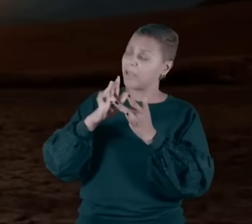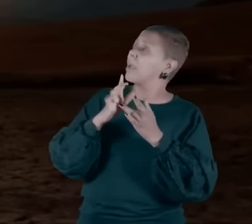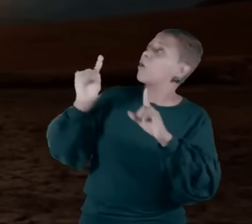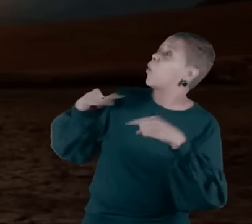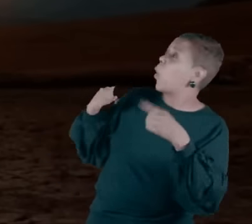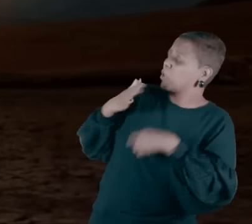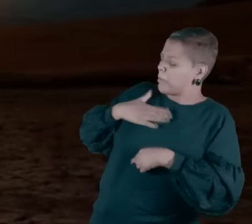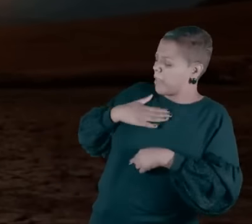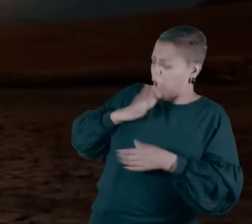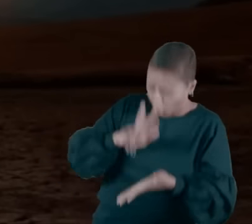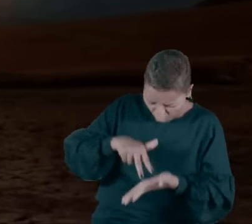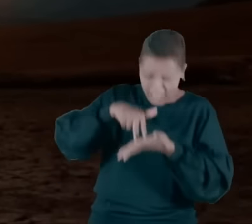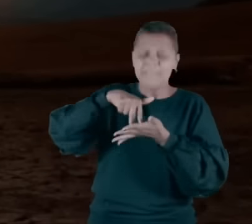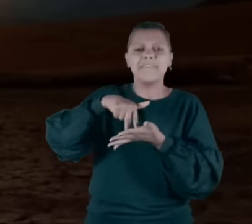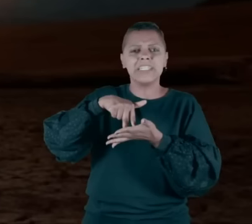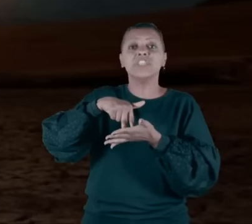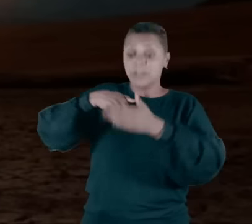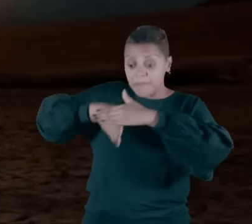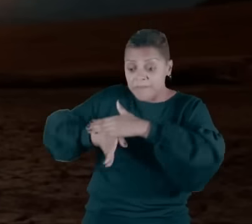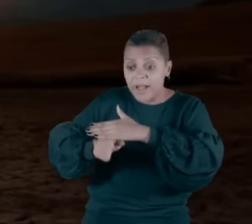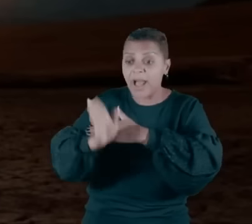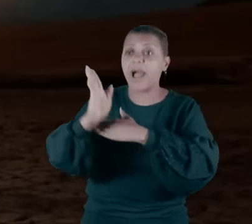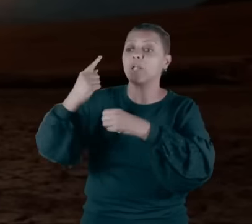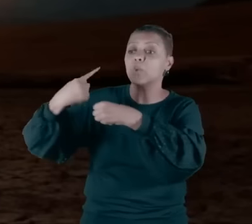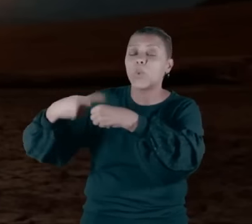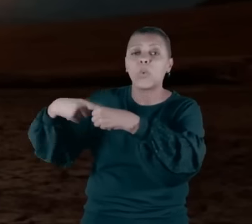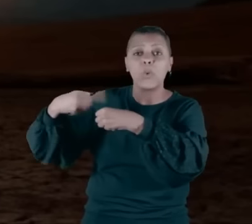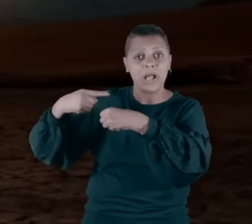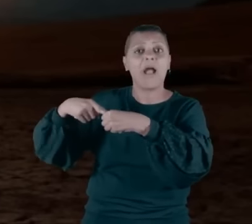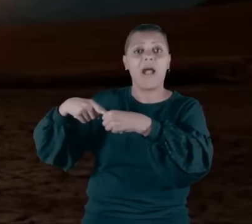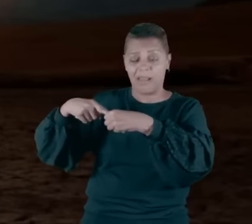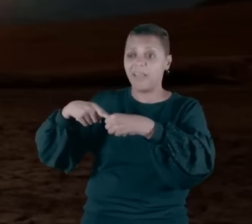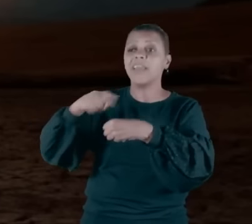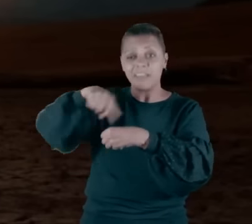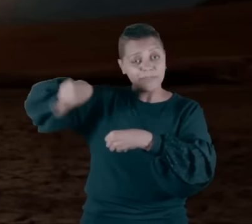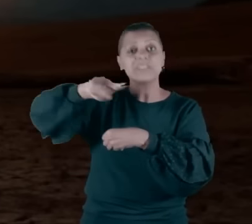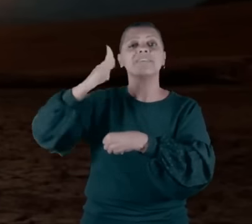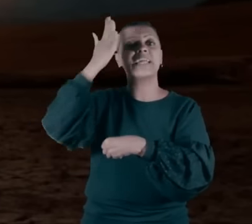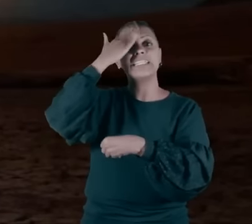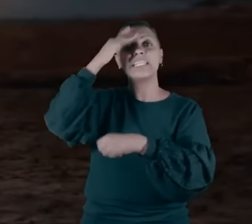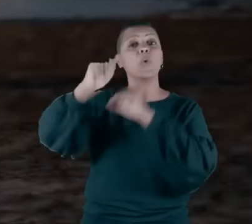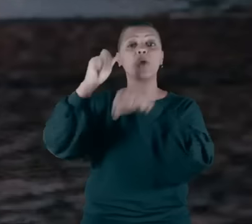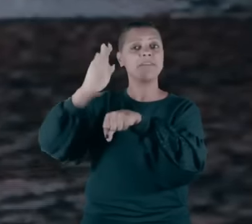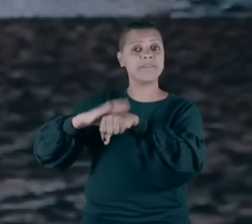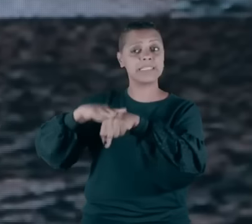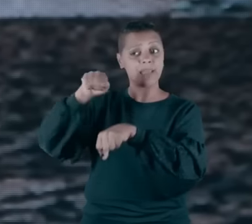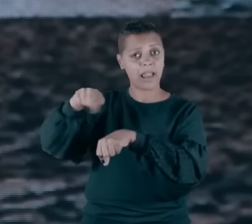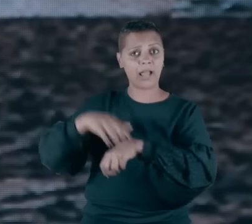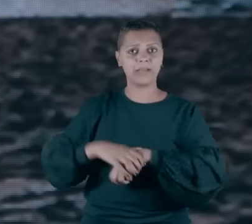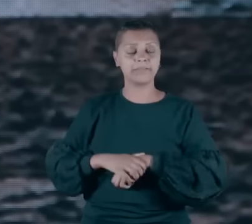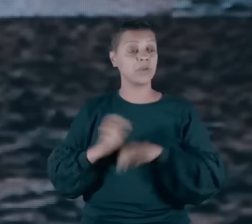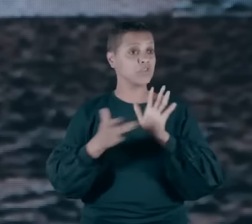mas levanta-te e entra na cidade onde te dirão o que te convém fazer